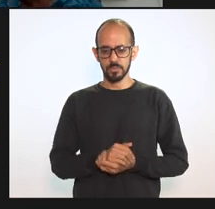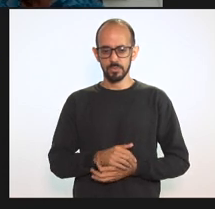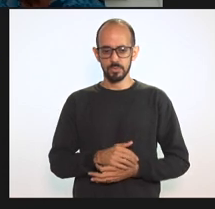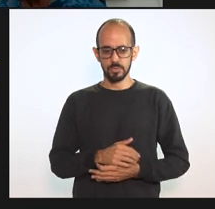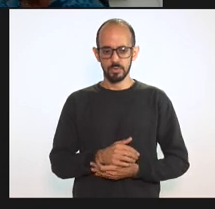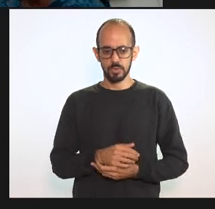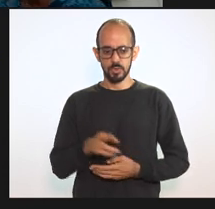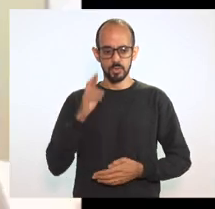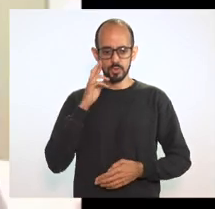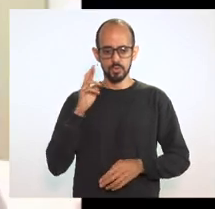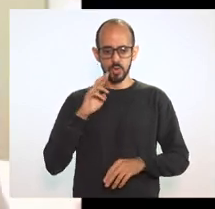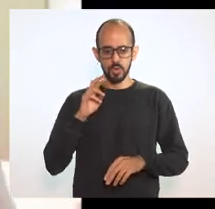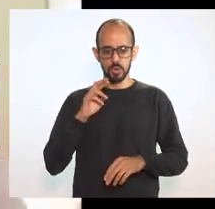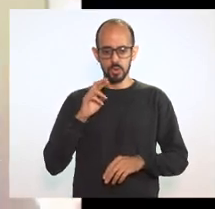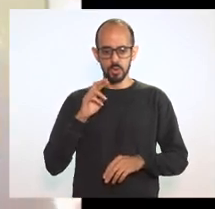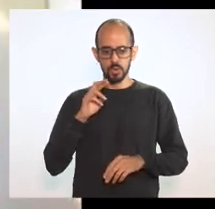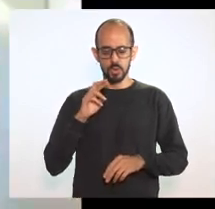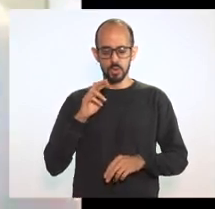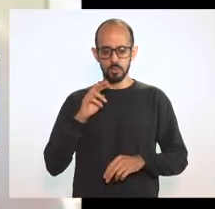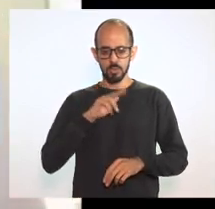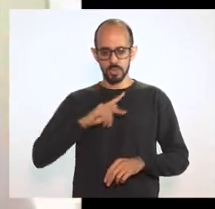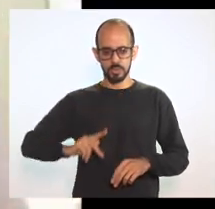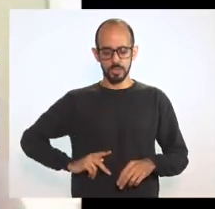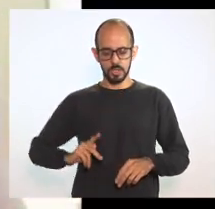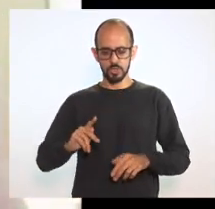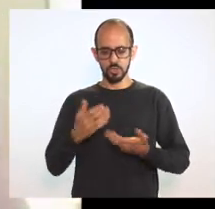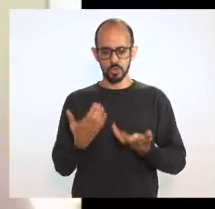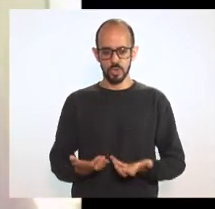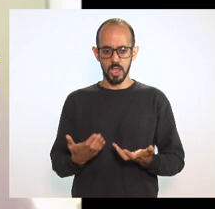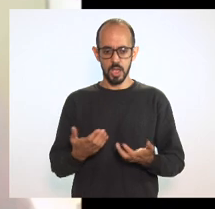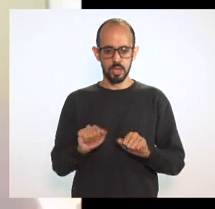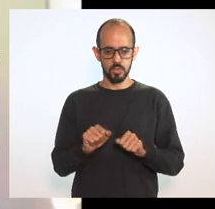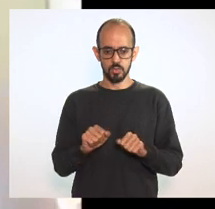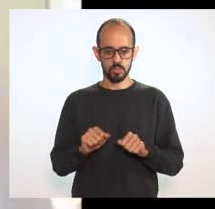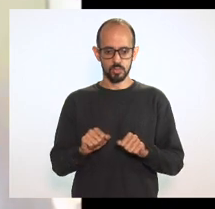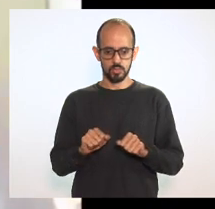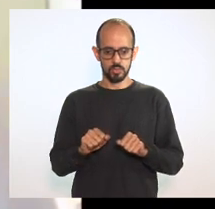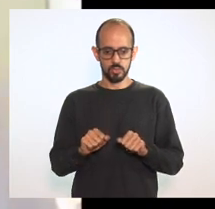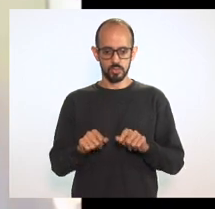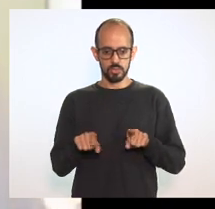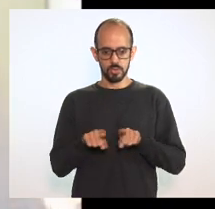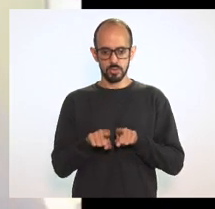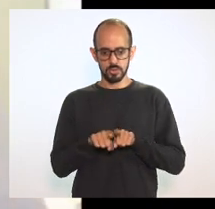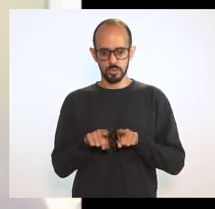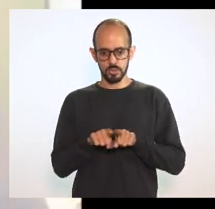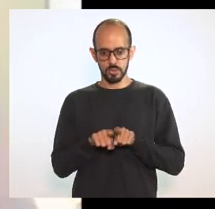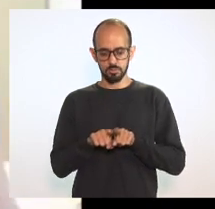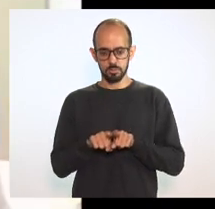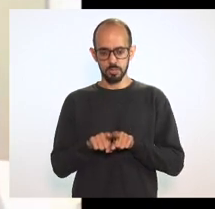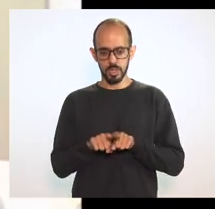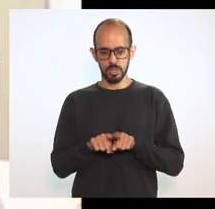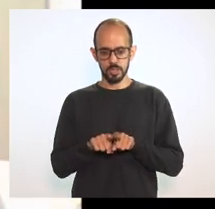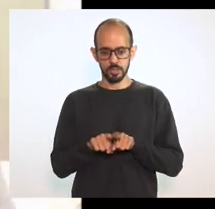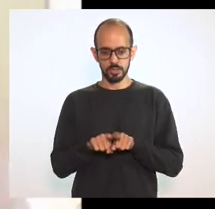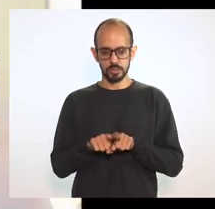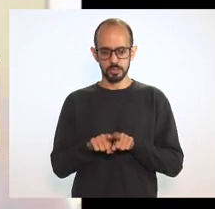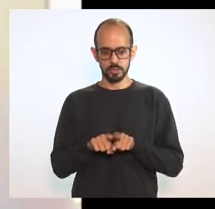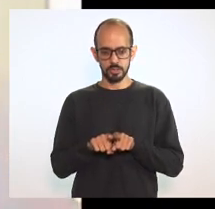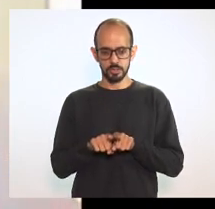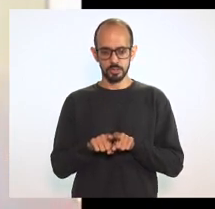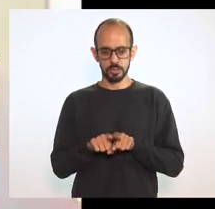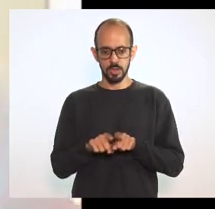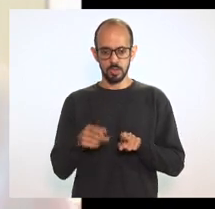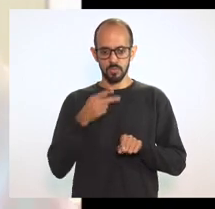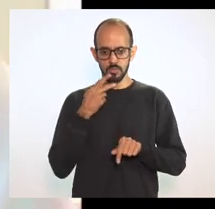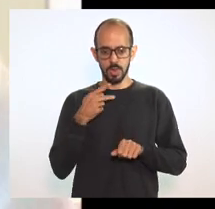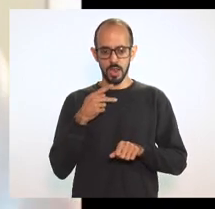Senhor presidente, em primeiro lugar, eu quero registrar aqui também, como já foi feito por outros deputados, o falecimento